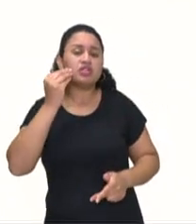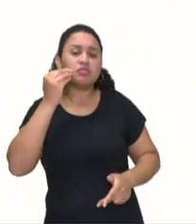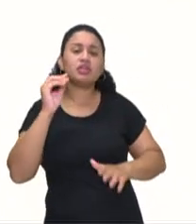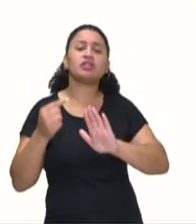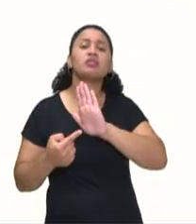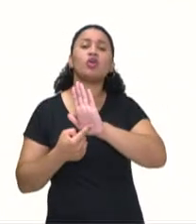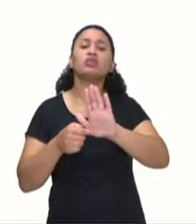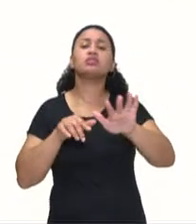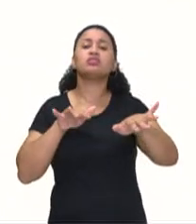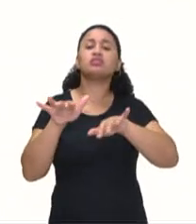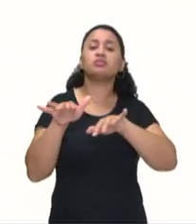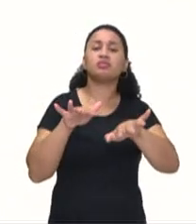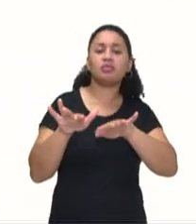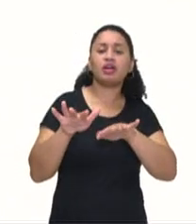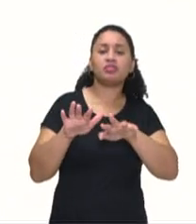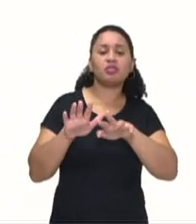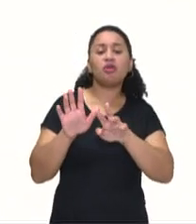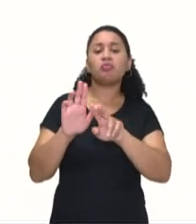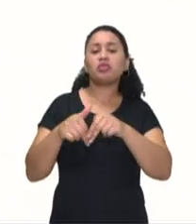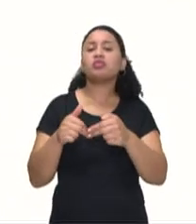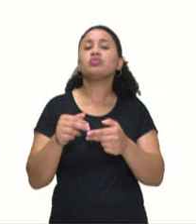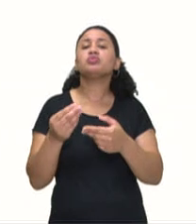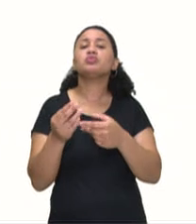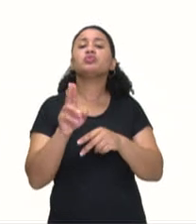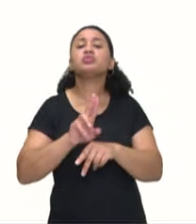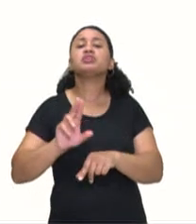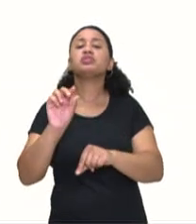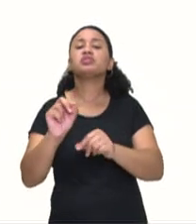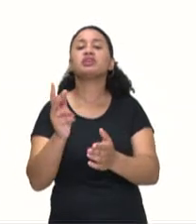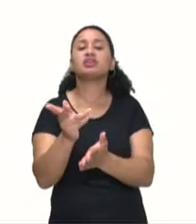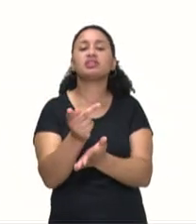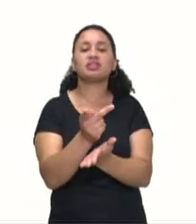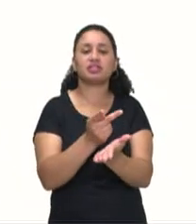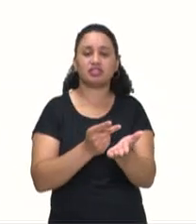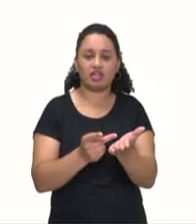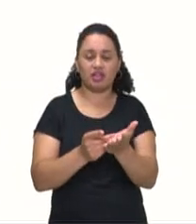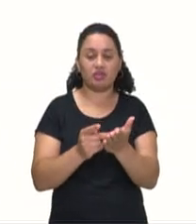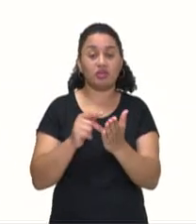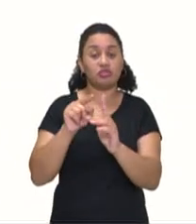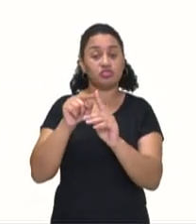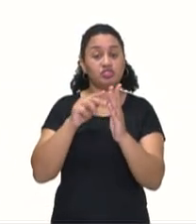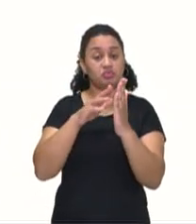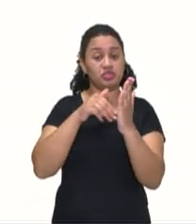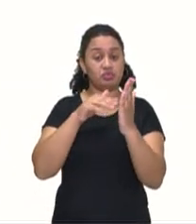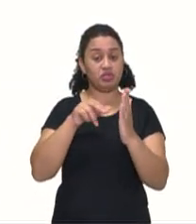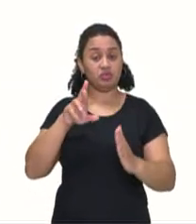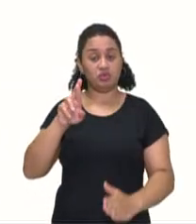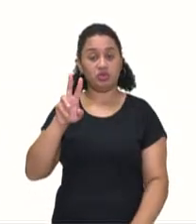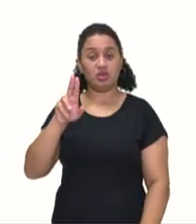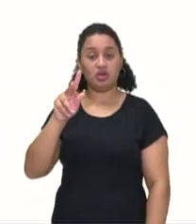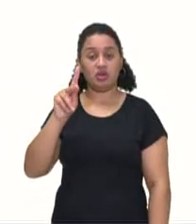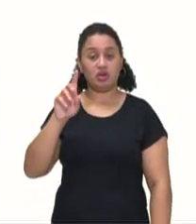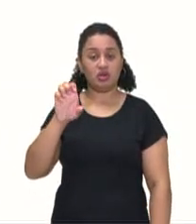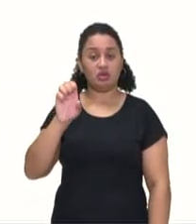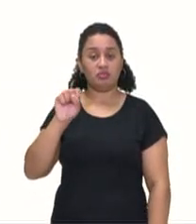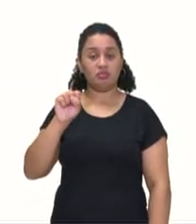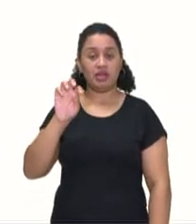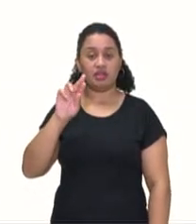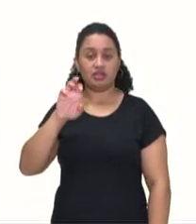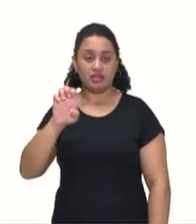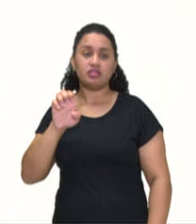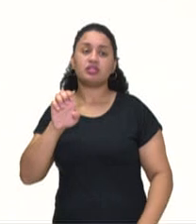o movimento por meio de desenhos. A pintura rupestre exemplifica essa ideia.